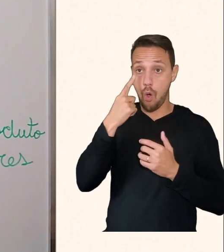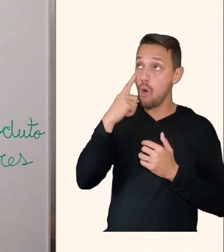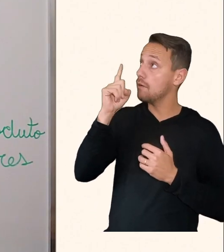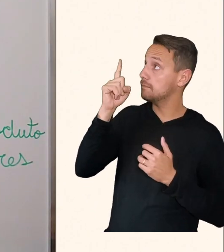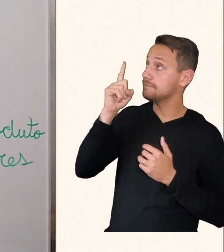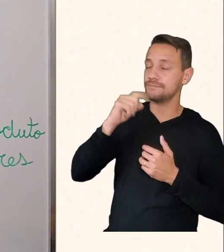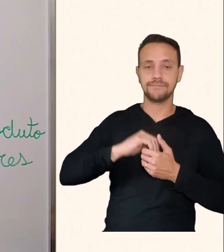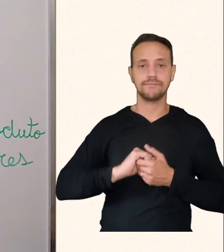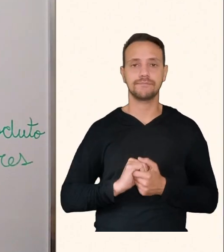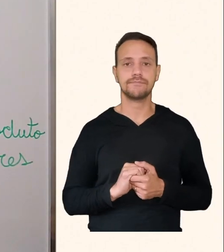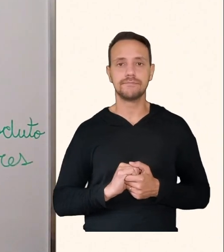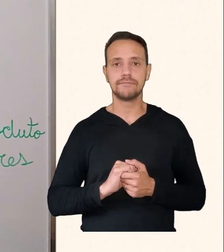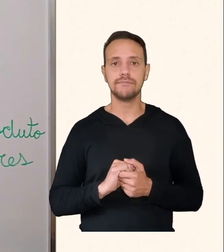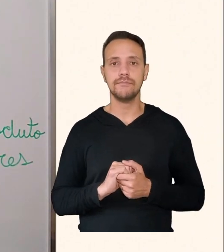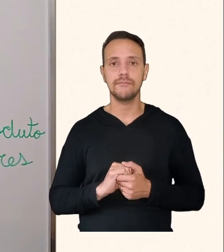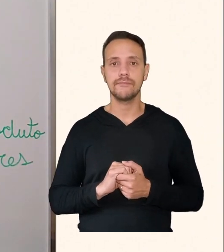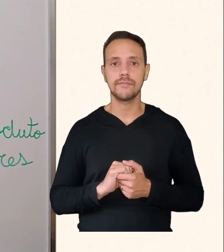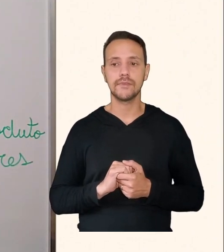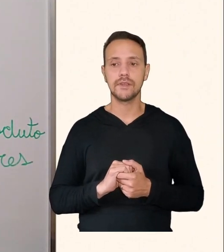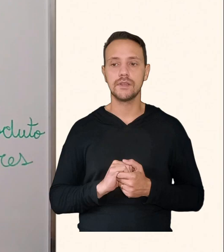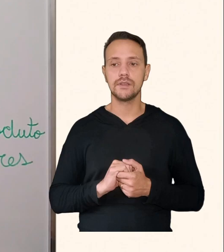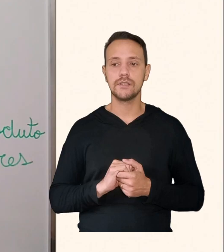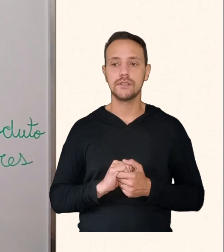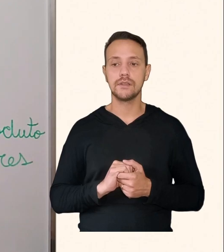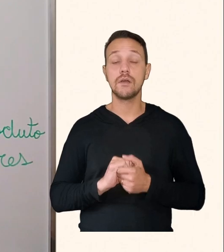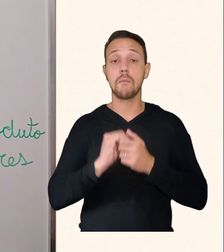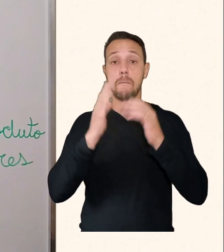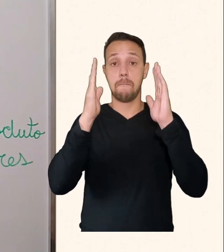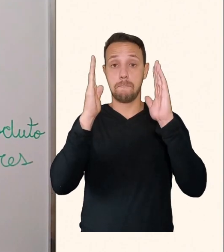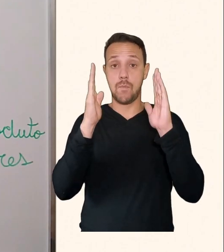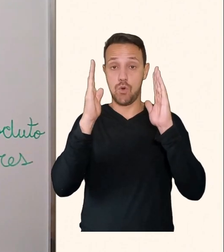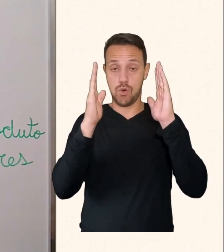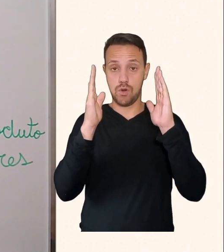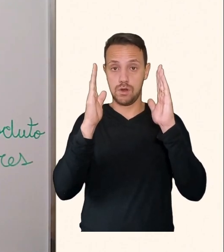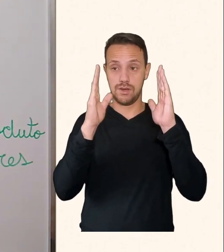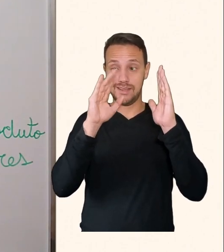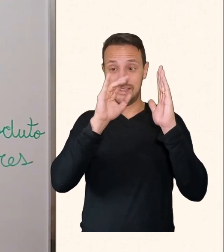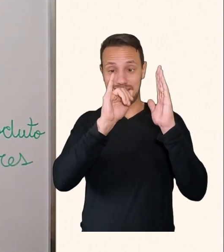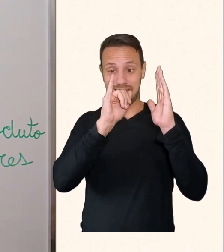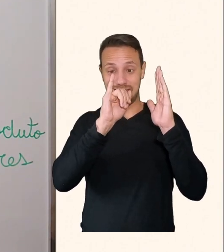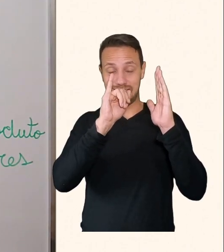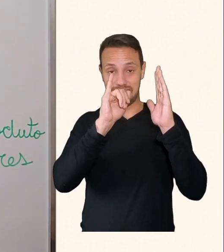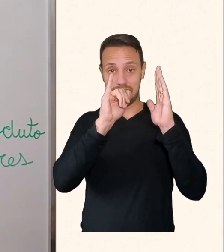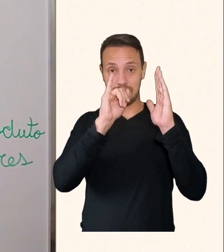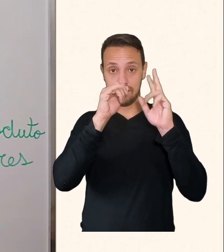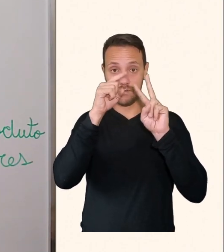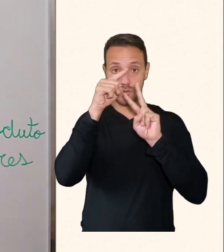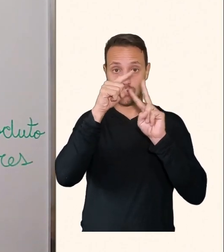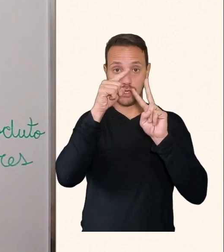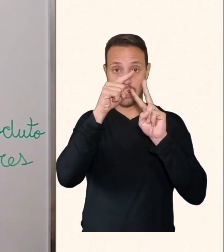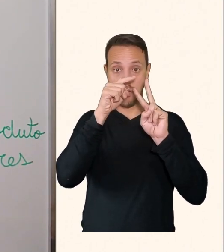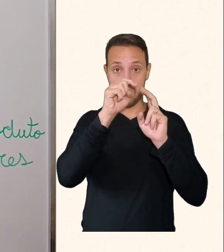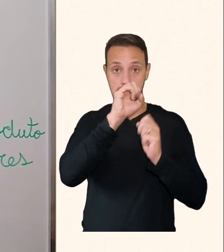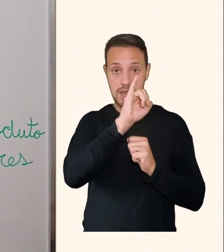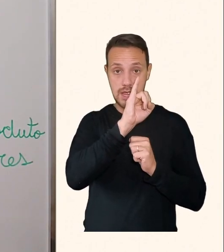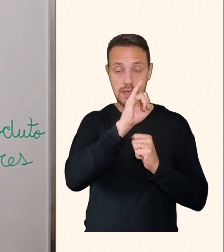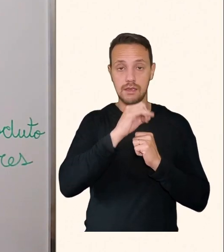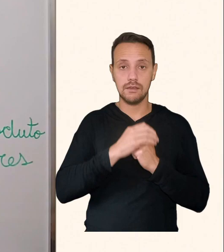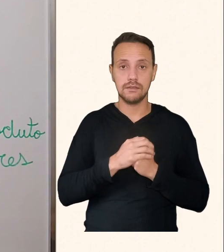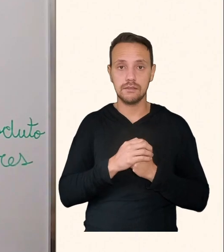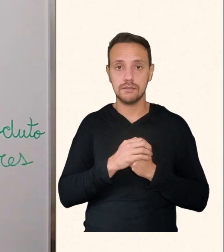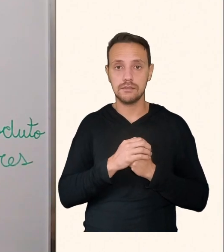de I, 1. Módulo de I, 1. Seno, I com